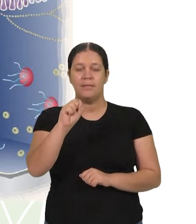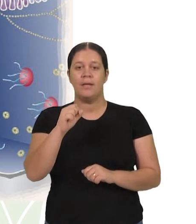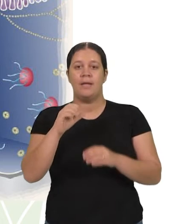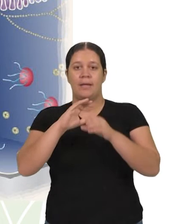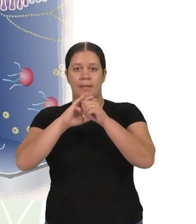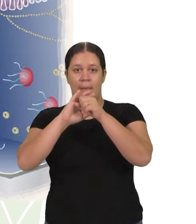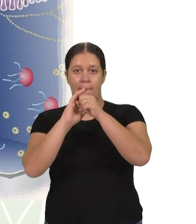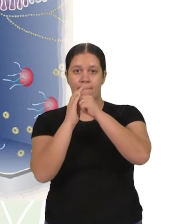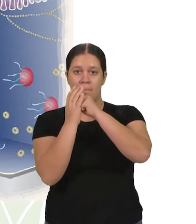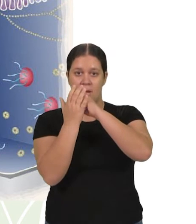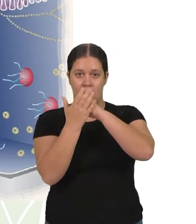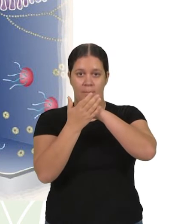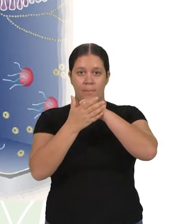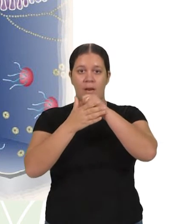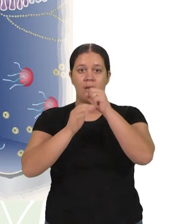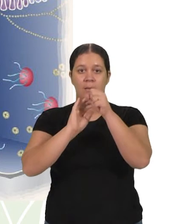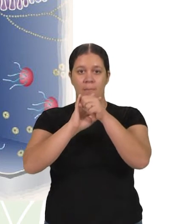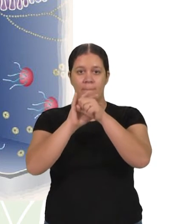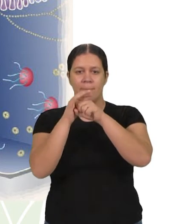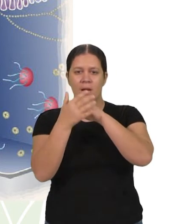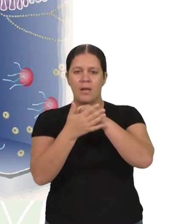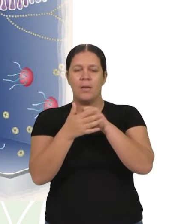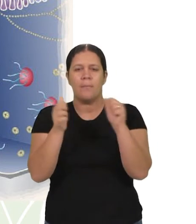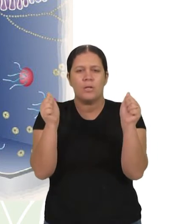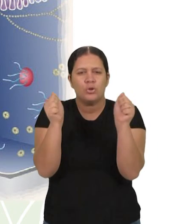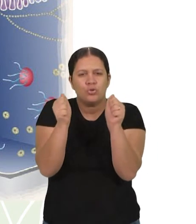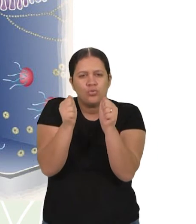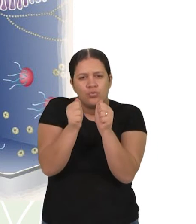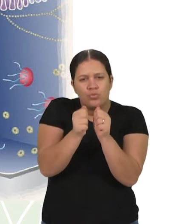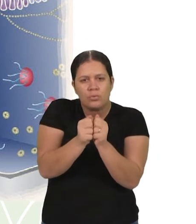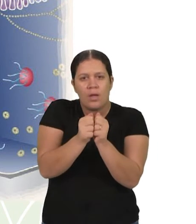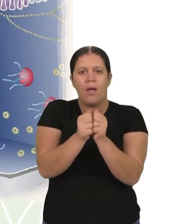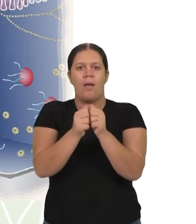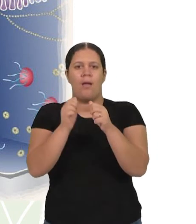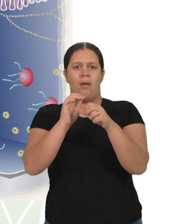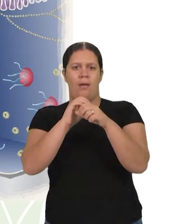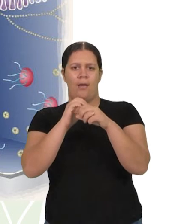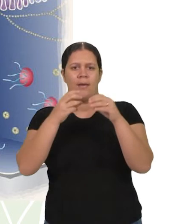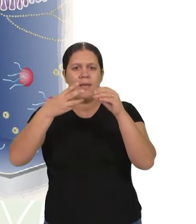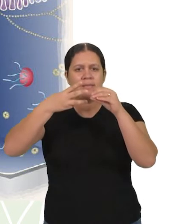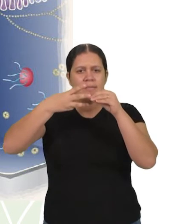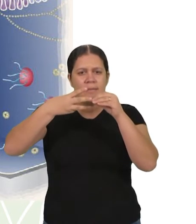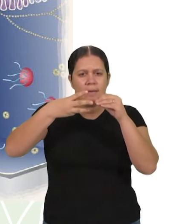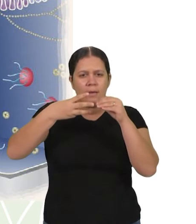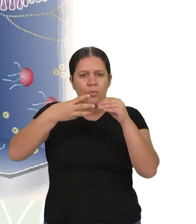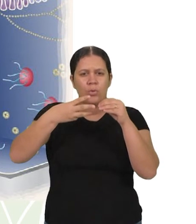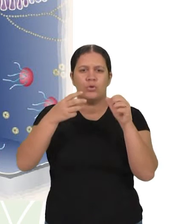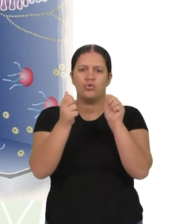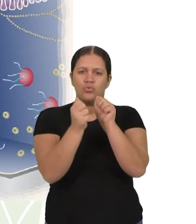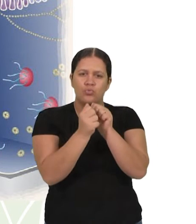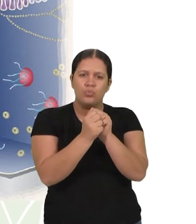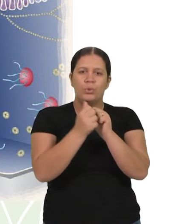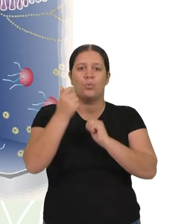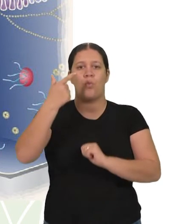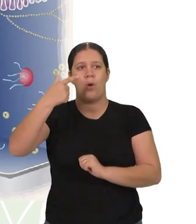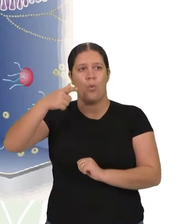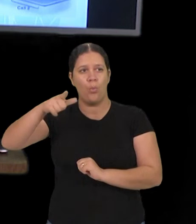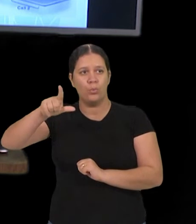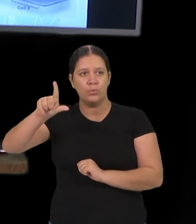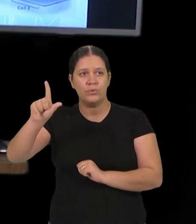especializações da membrana, tá? Os desmossomos para juntar, para linkar uma membrana na outra, uma célula na outra, tá?